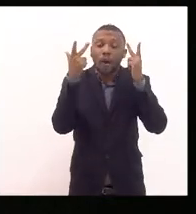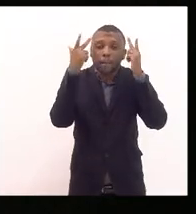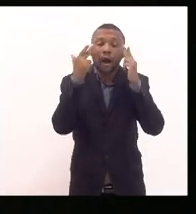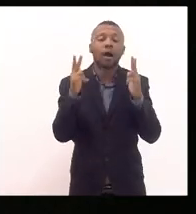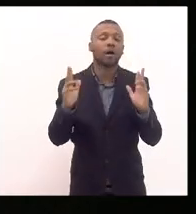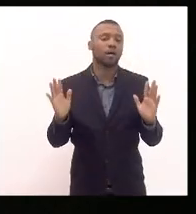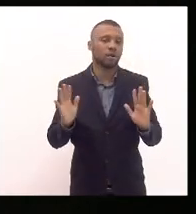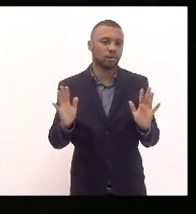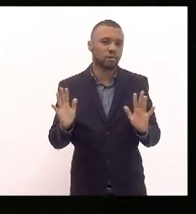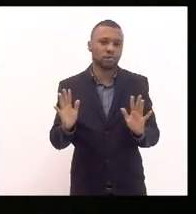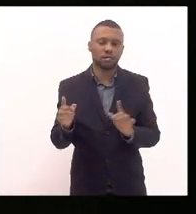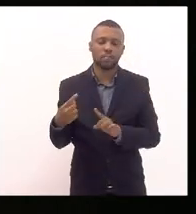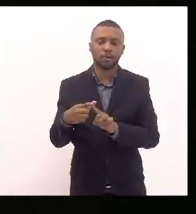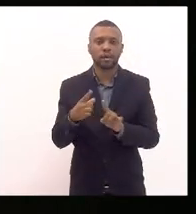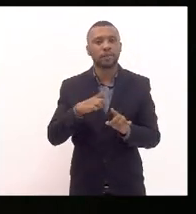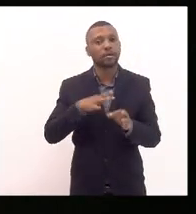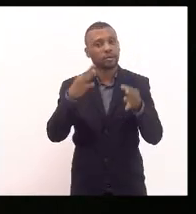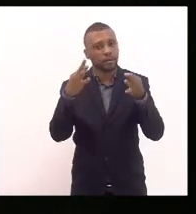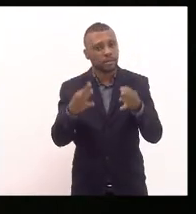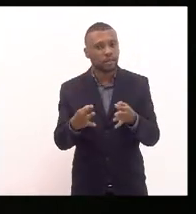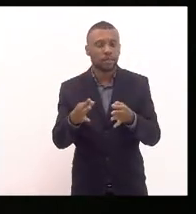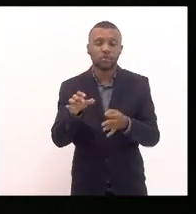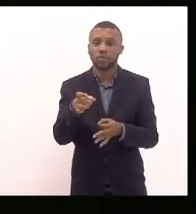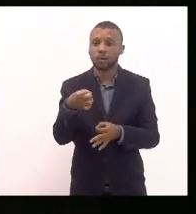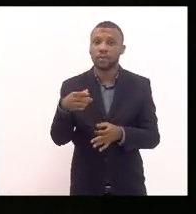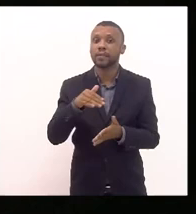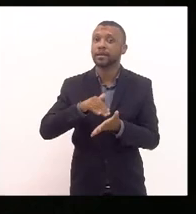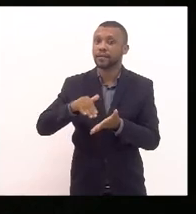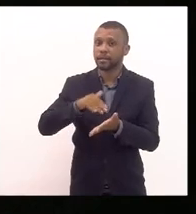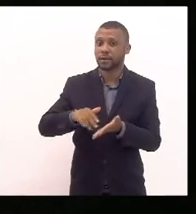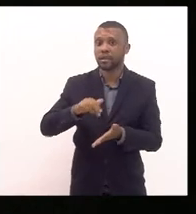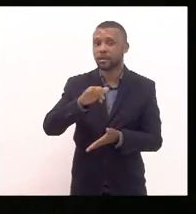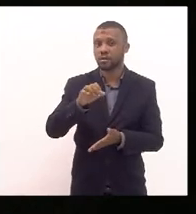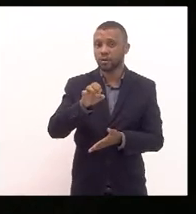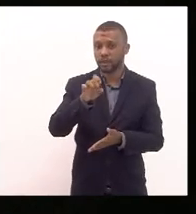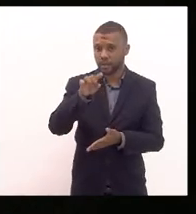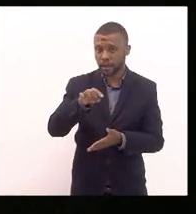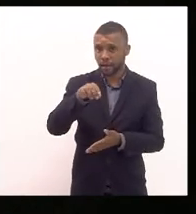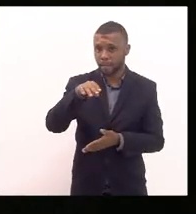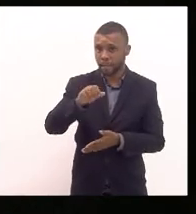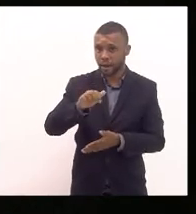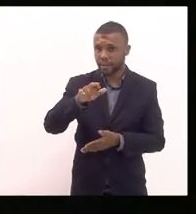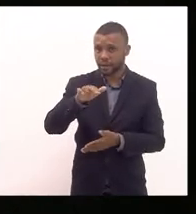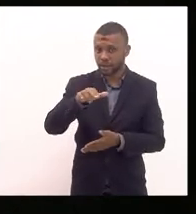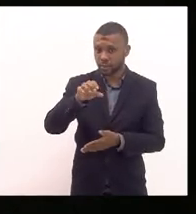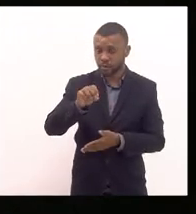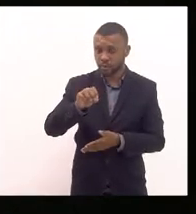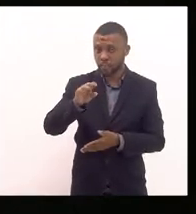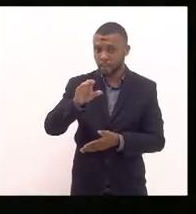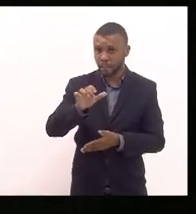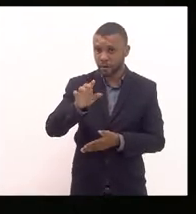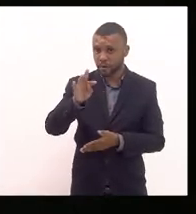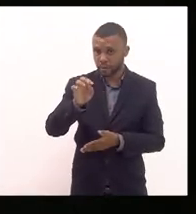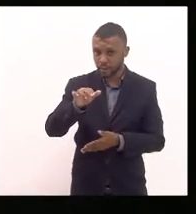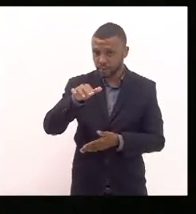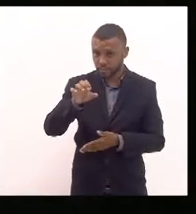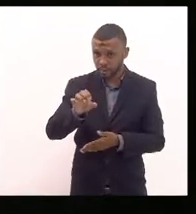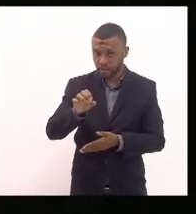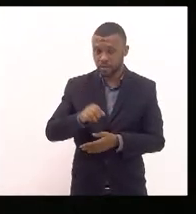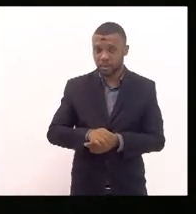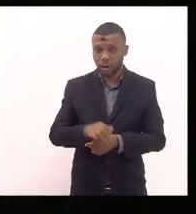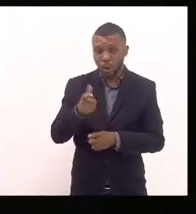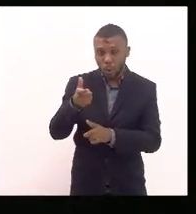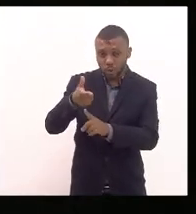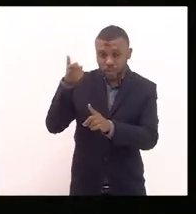porque certamente né Como disse o ex-secretário José Mariano Beltrame um tiro Ipanema não é um